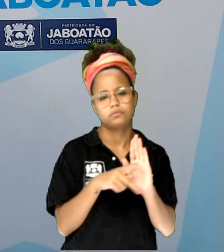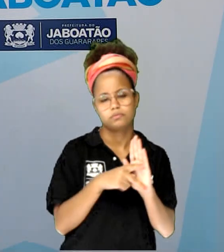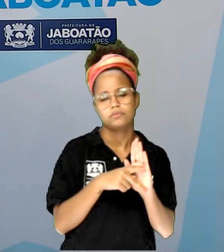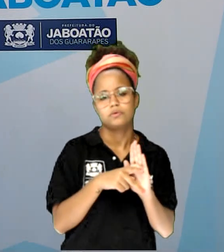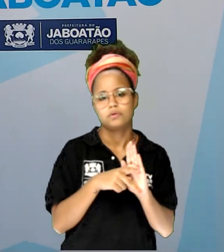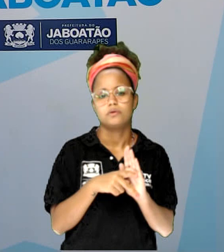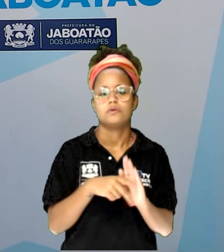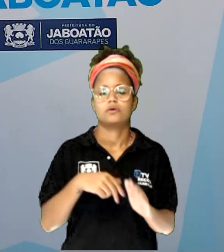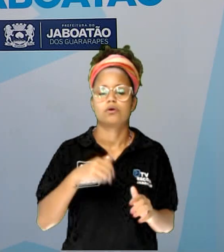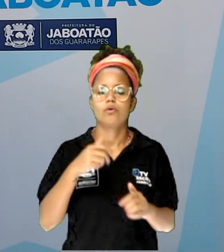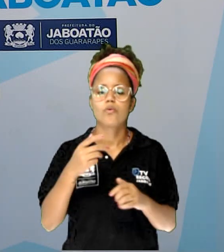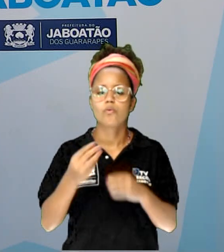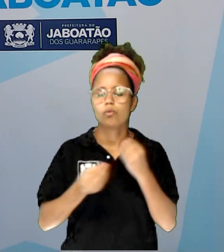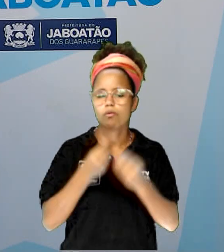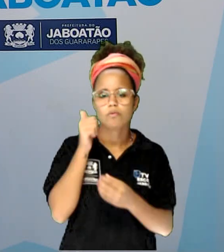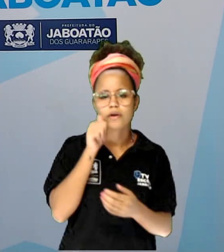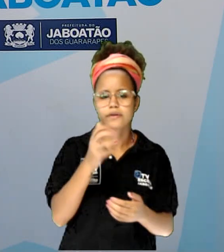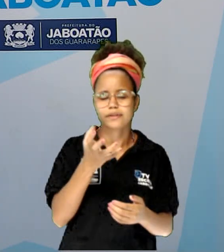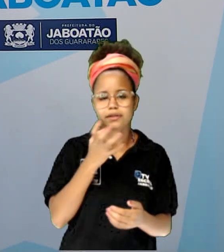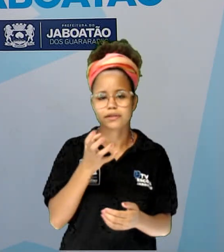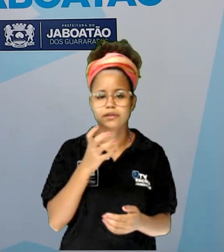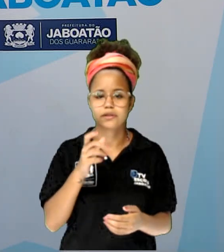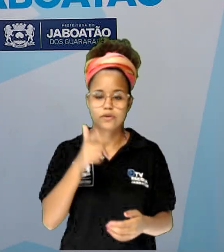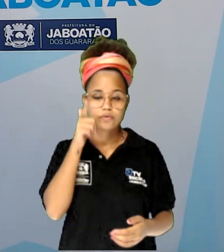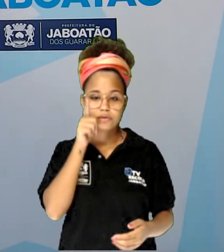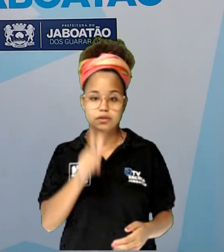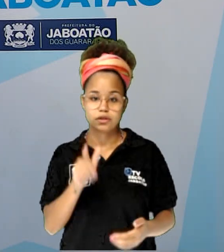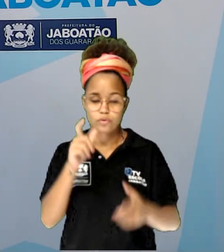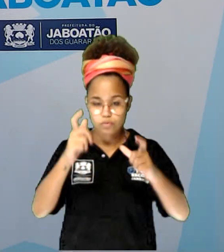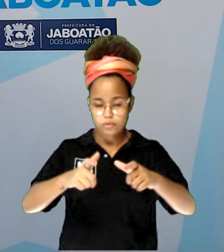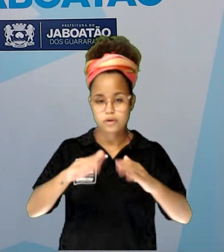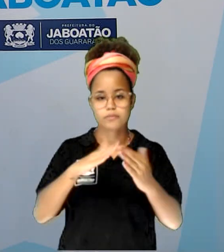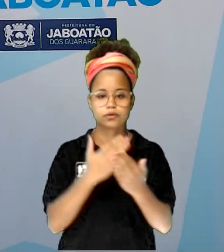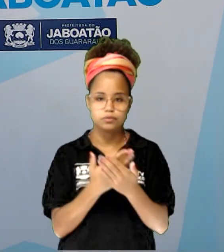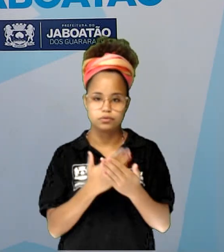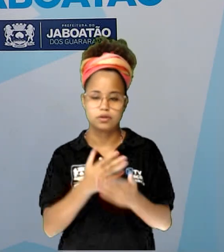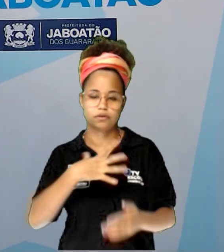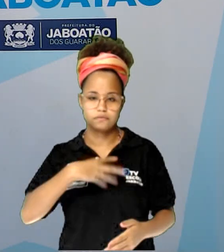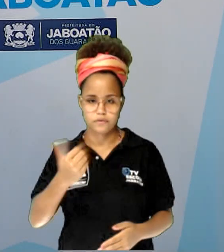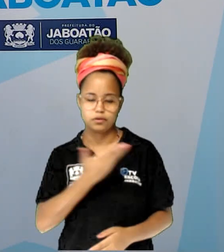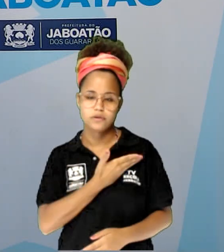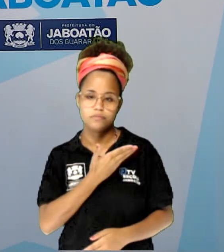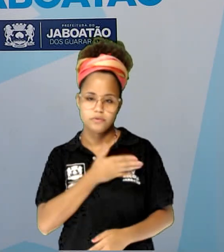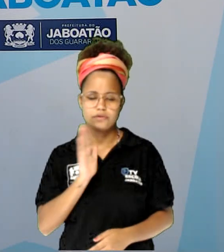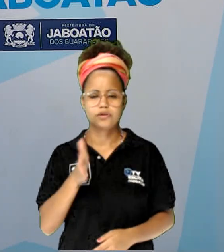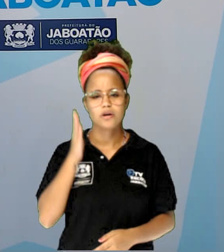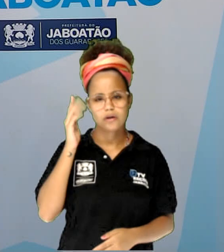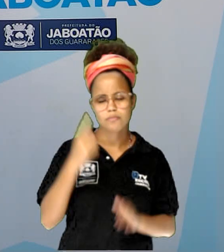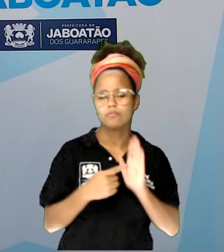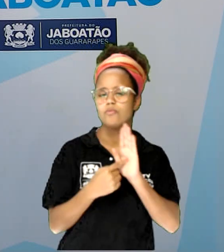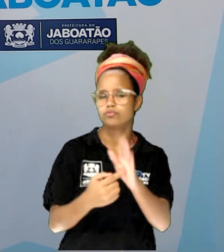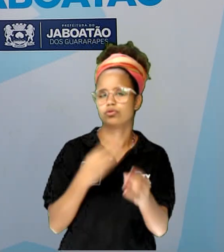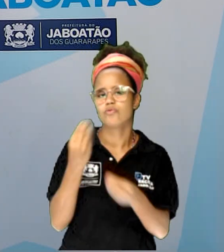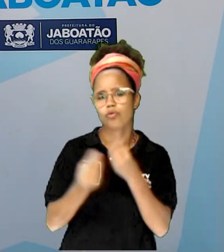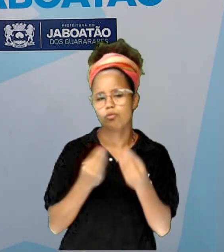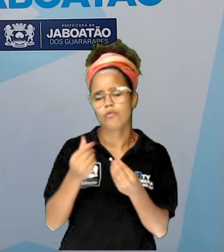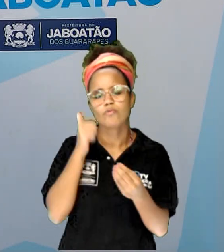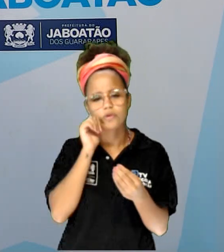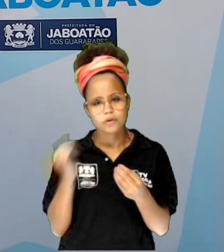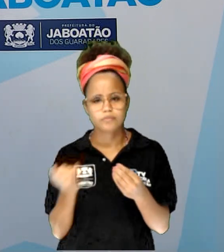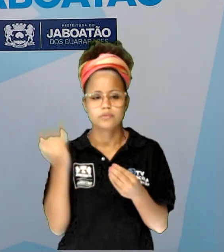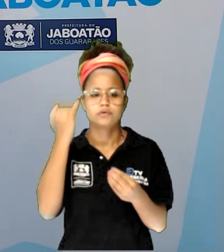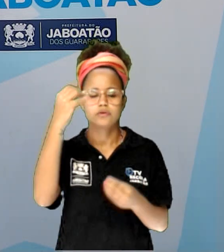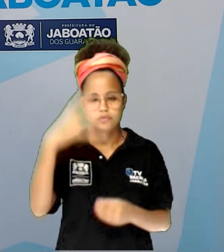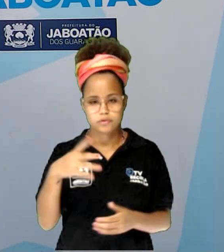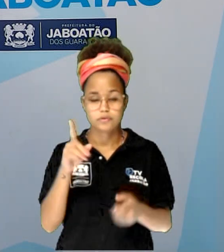atitude de querer conseguir uma vaga para a filha de uma amiga, já mostra a sua grandeza, a sua nobreza. Então esse item 4 ele também